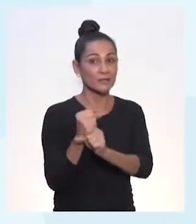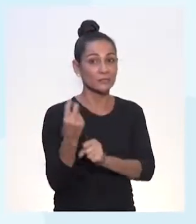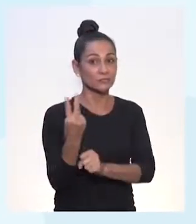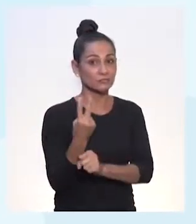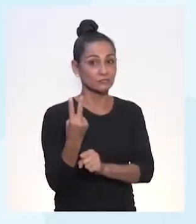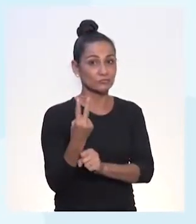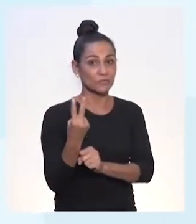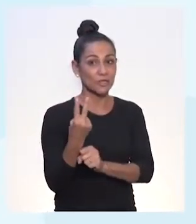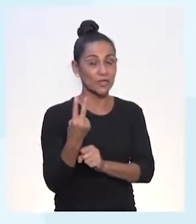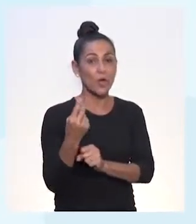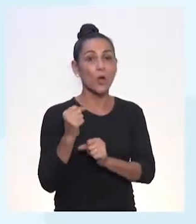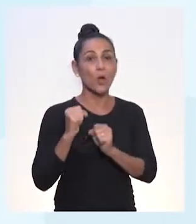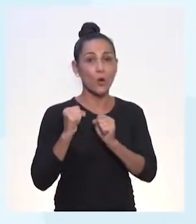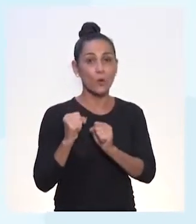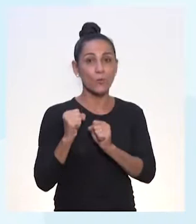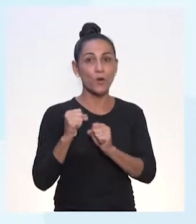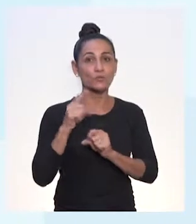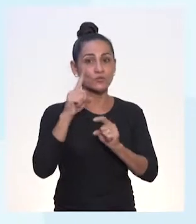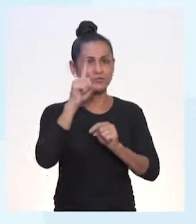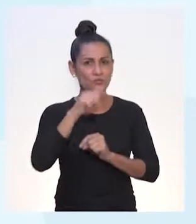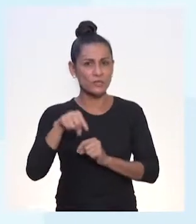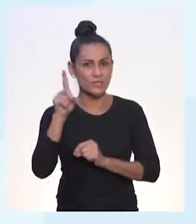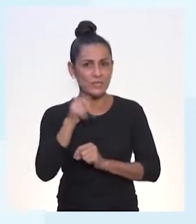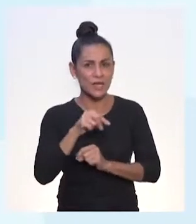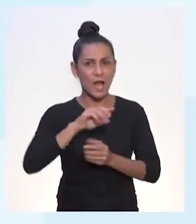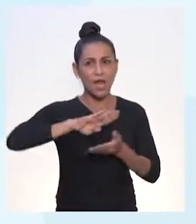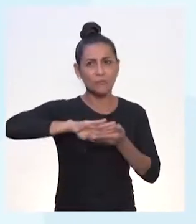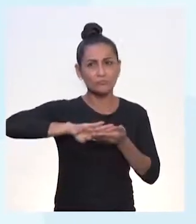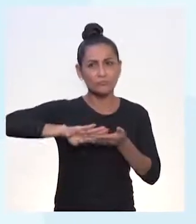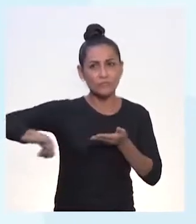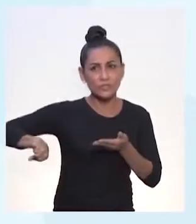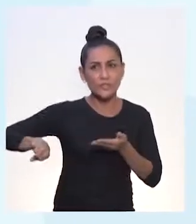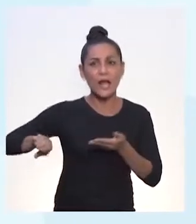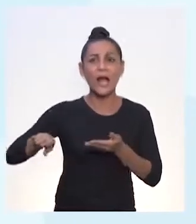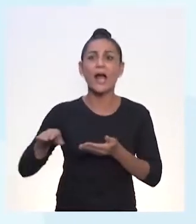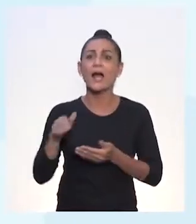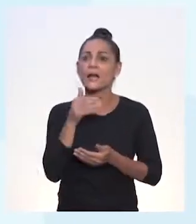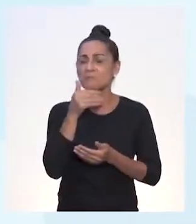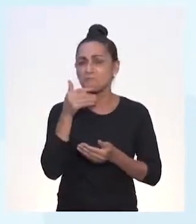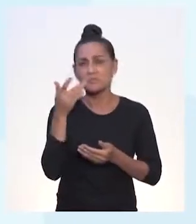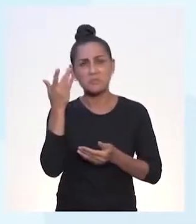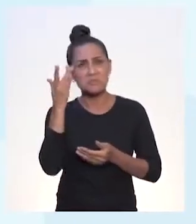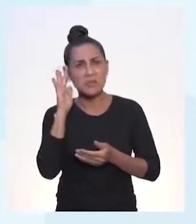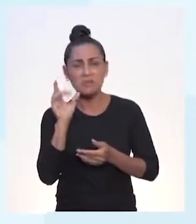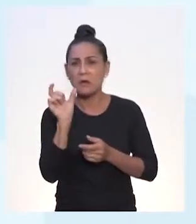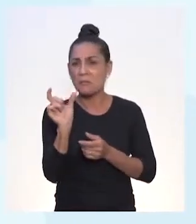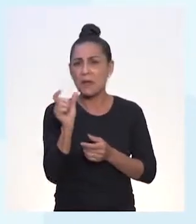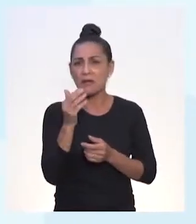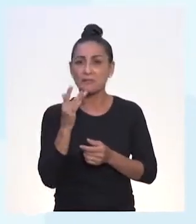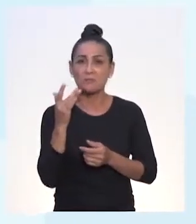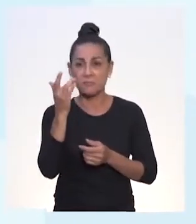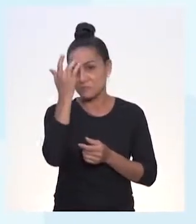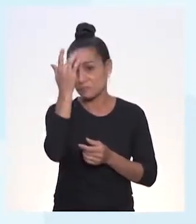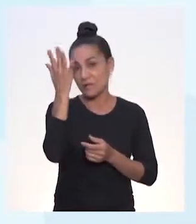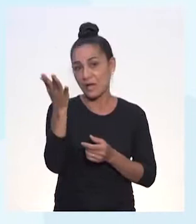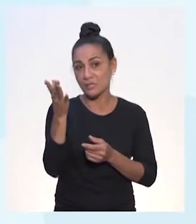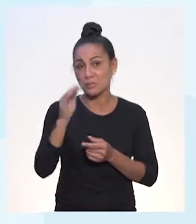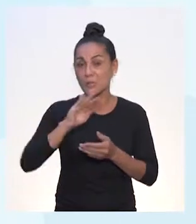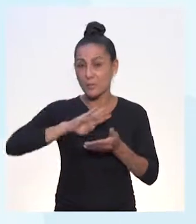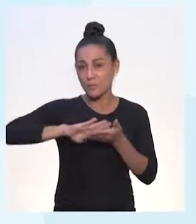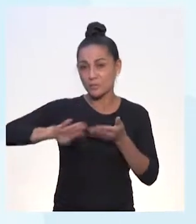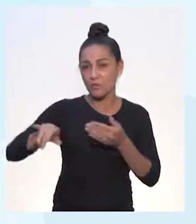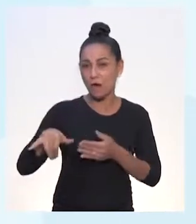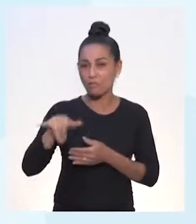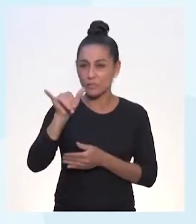posso cancelar, excluir, não sei a palavra aí que é melhor para vocês, eu posso tirar esse y. Então, aí